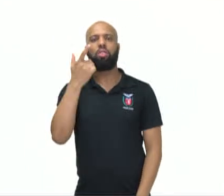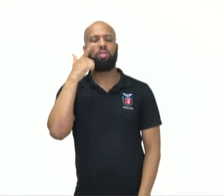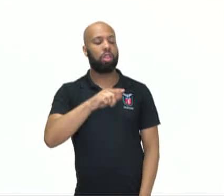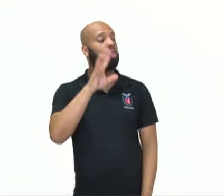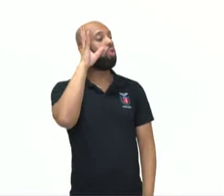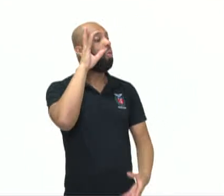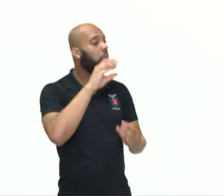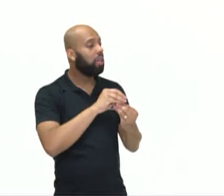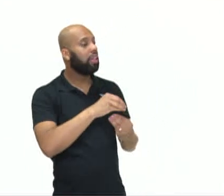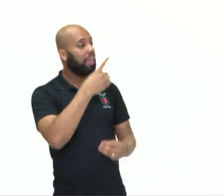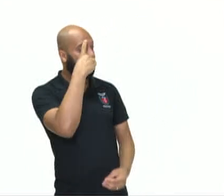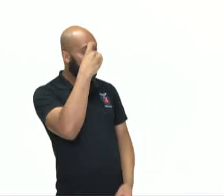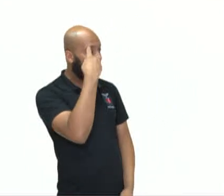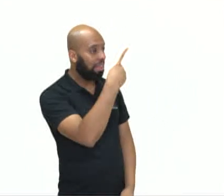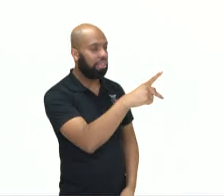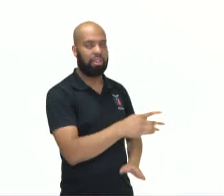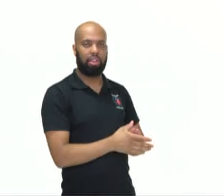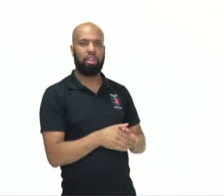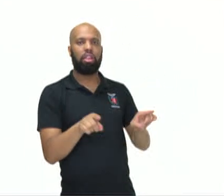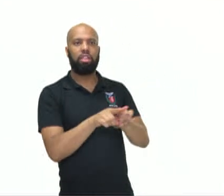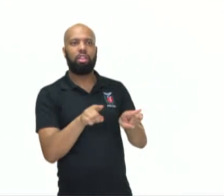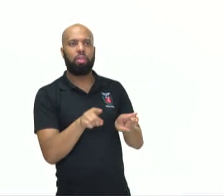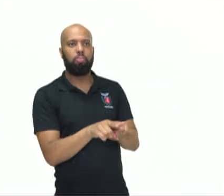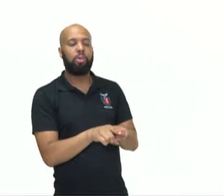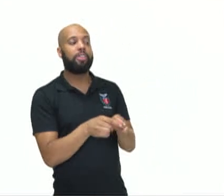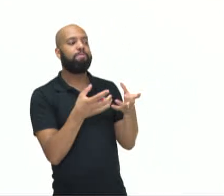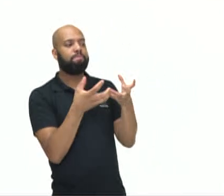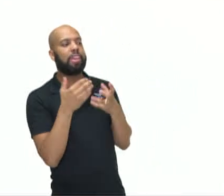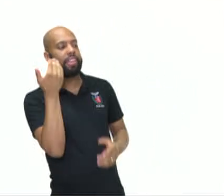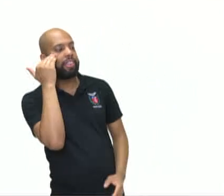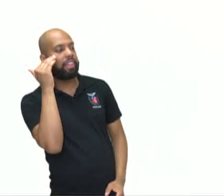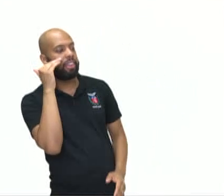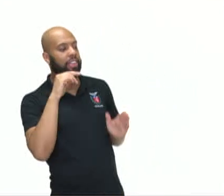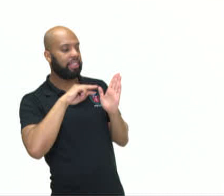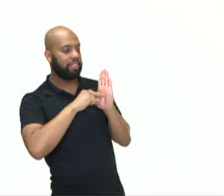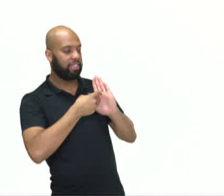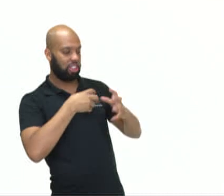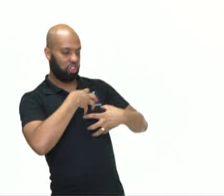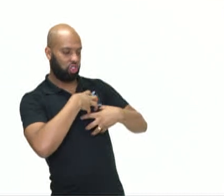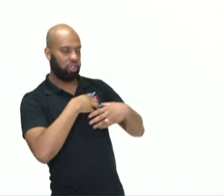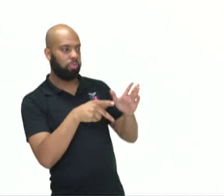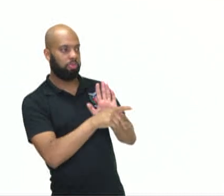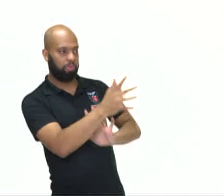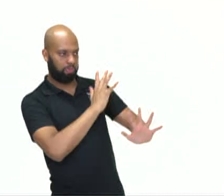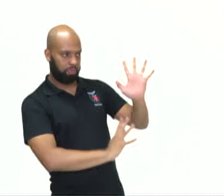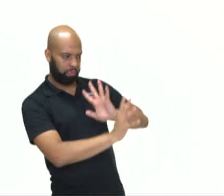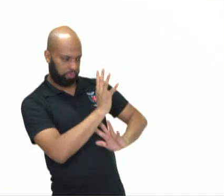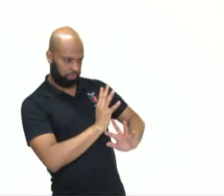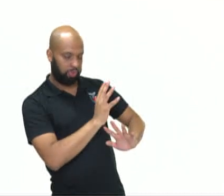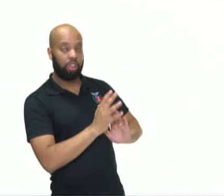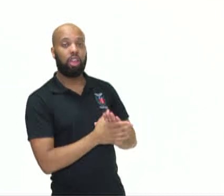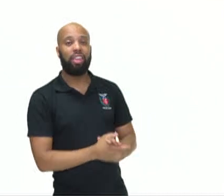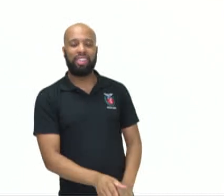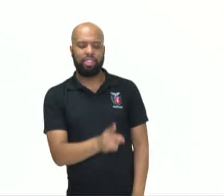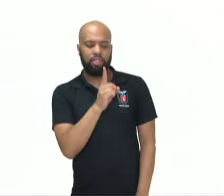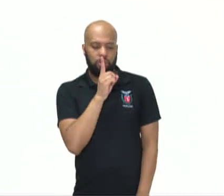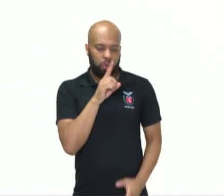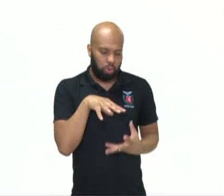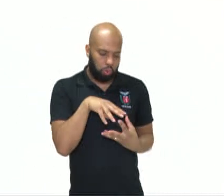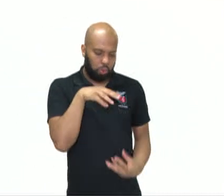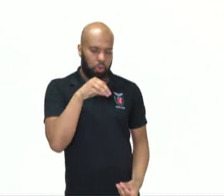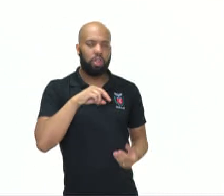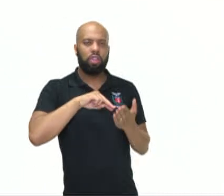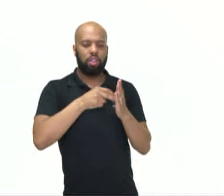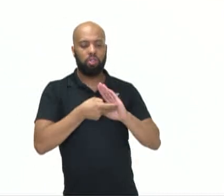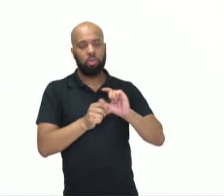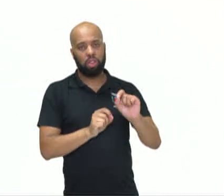suas ideias, a boa vontade em buscar sentido na mensagem recebida. Ter silêncio dentro da